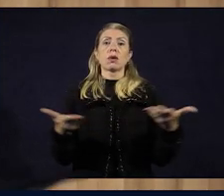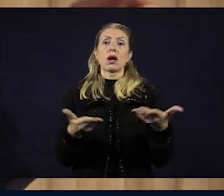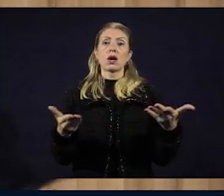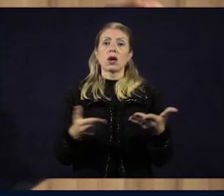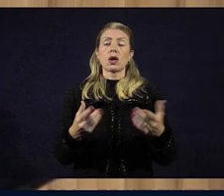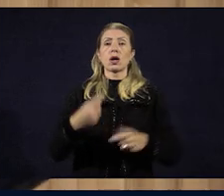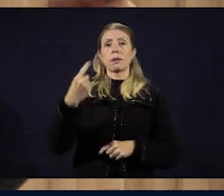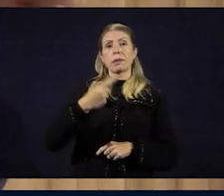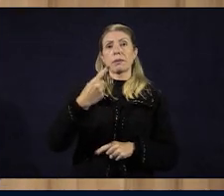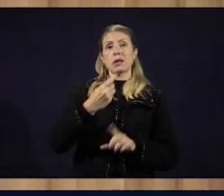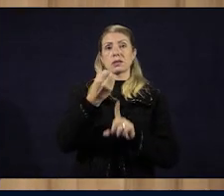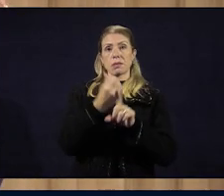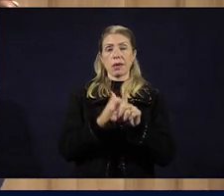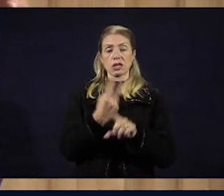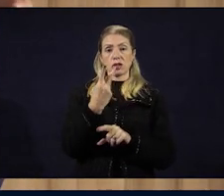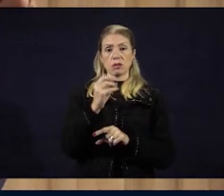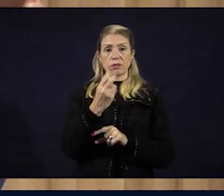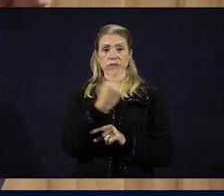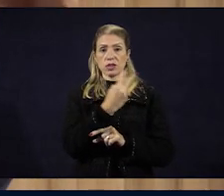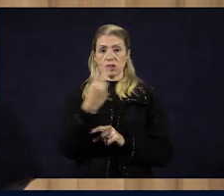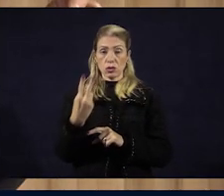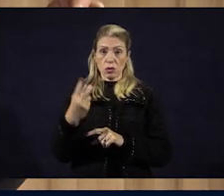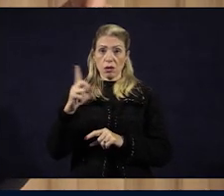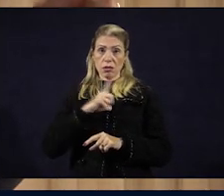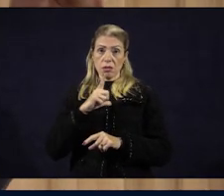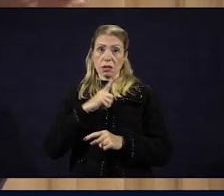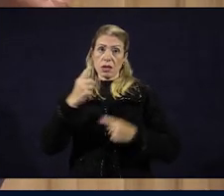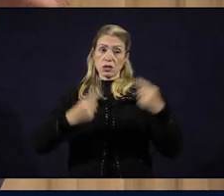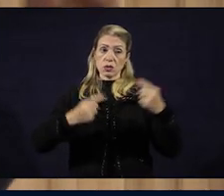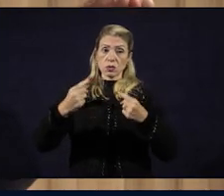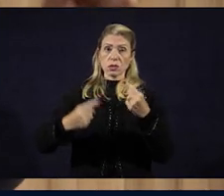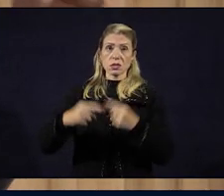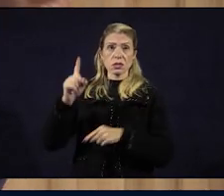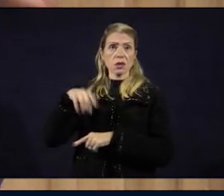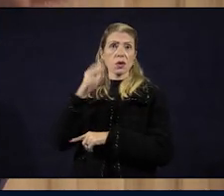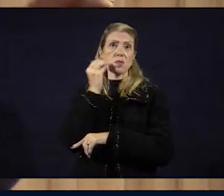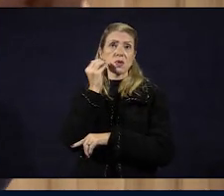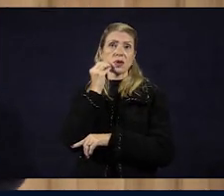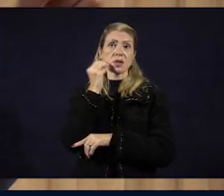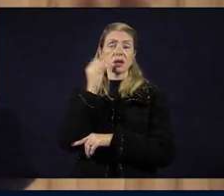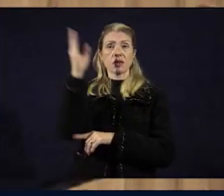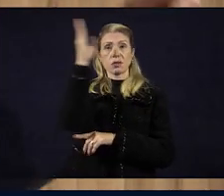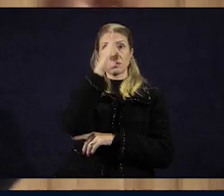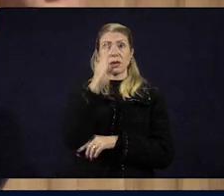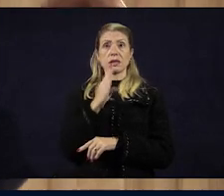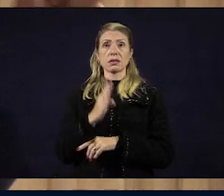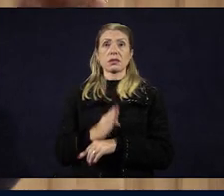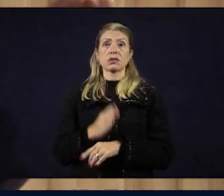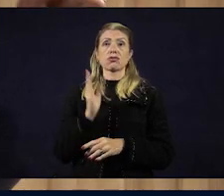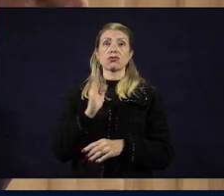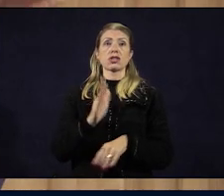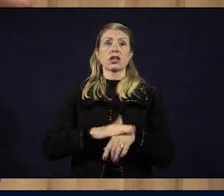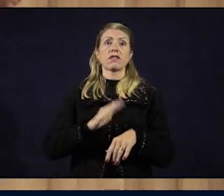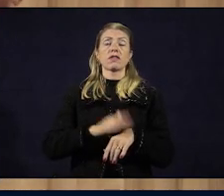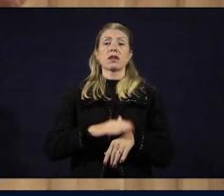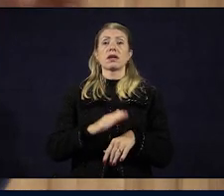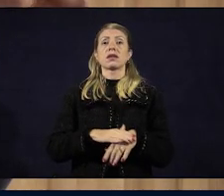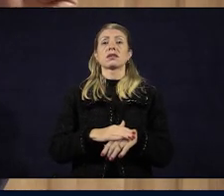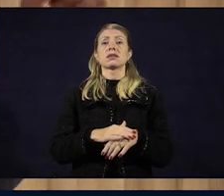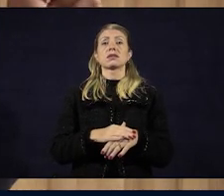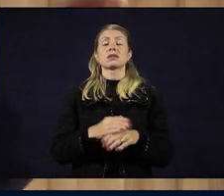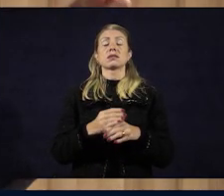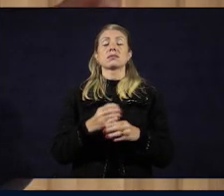primeiro semestre de 2022, eu acho que essa discussão ela é super oportuna, o Brasil acabou de passar os Estados Unidos